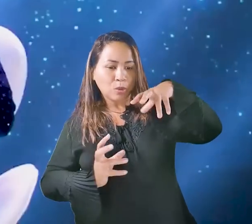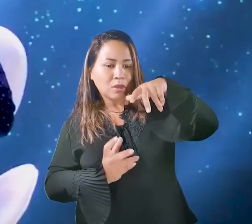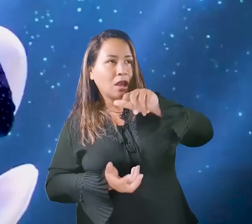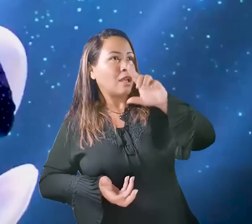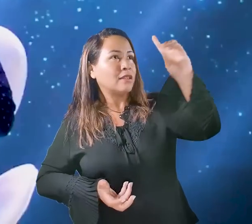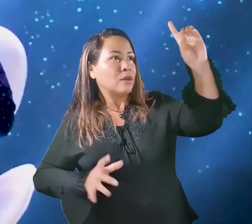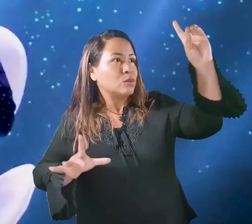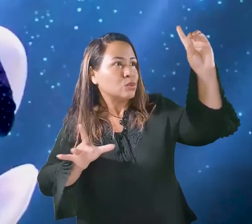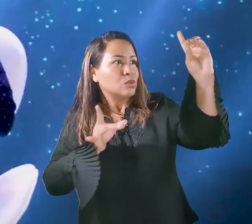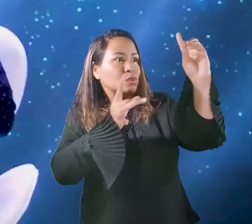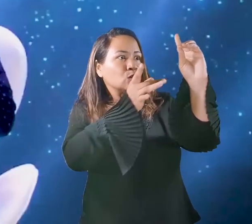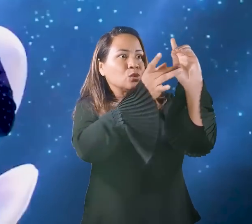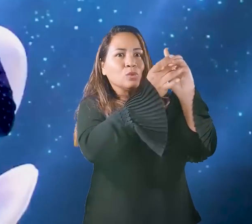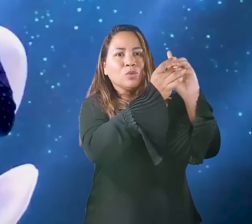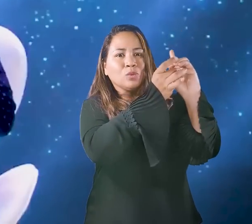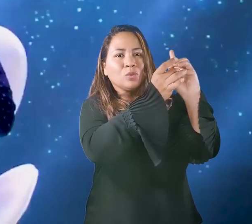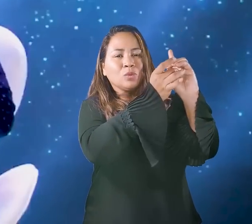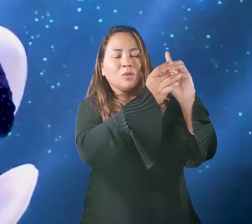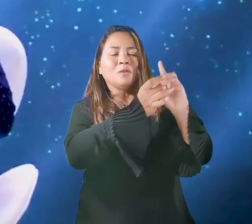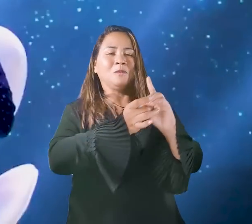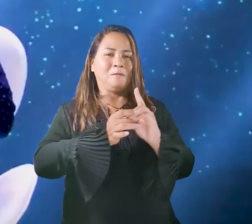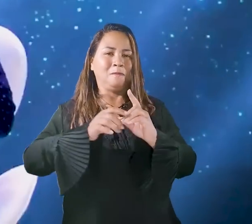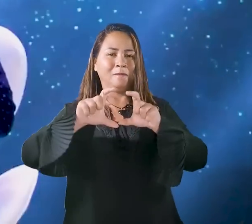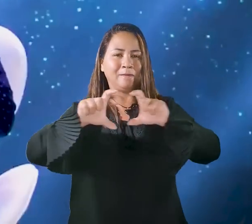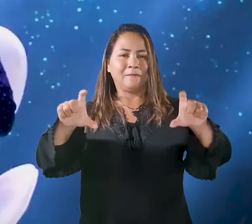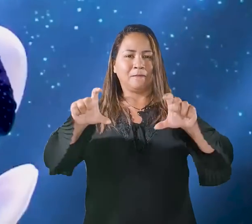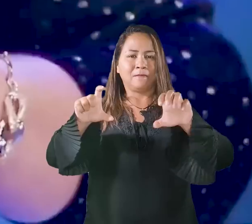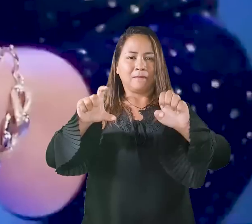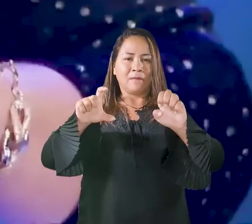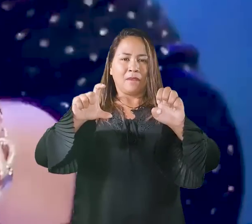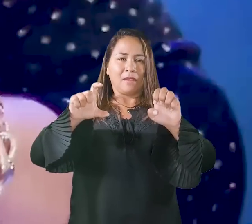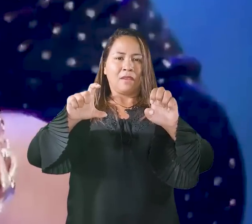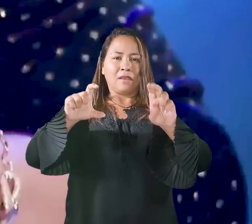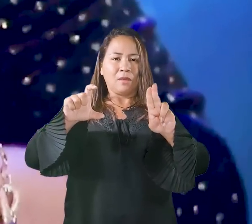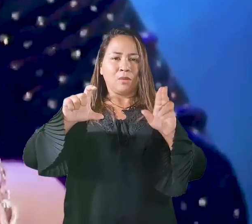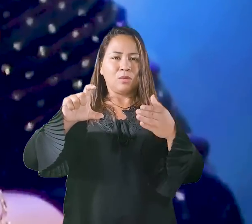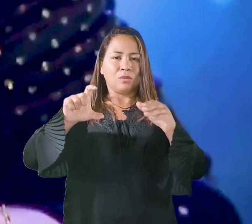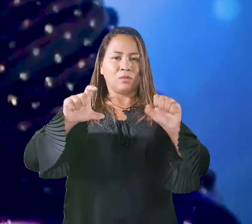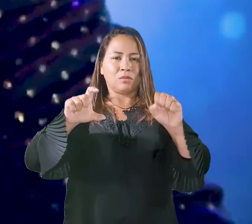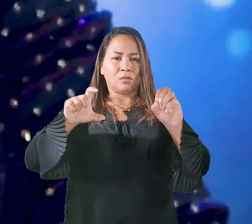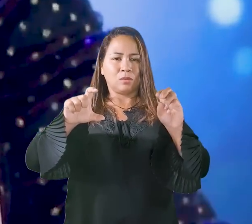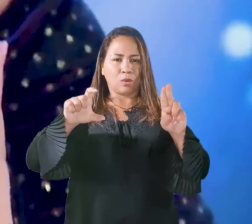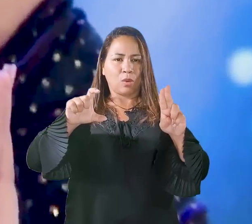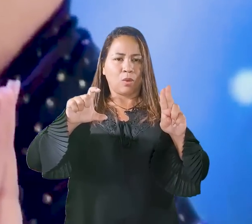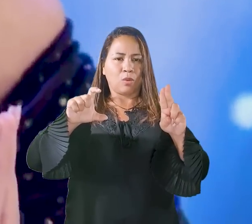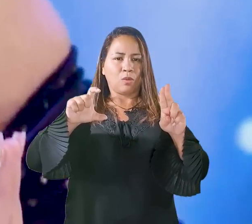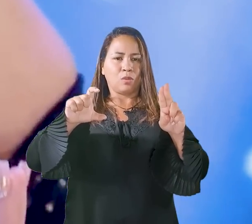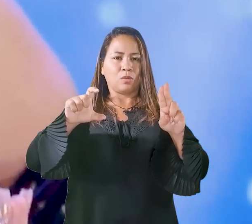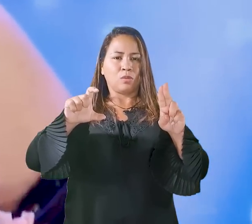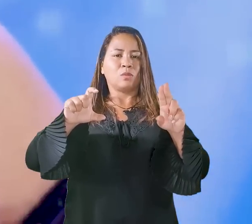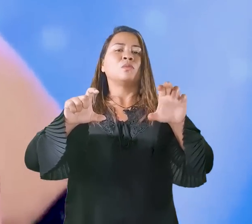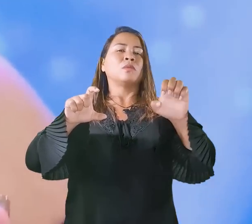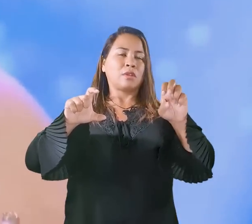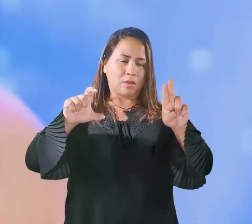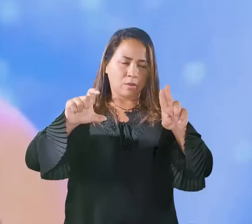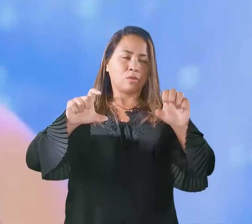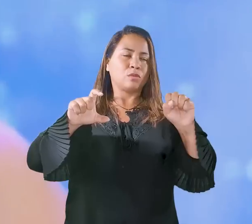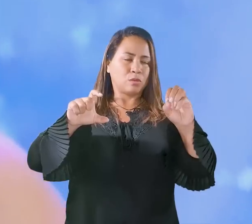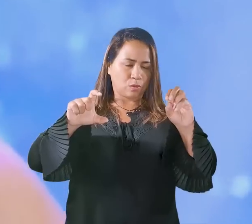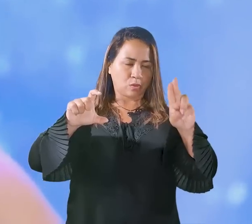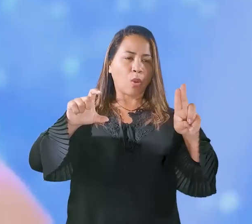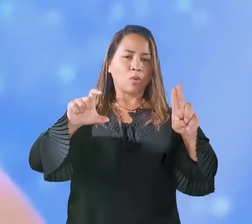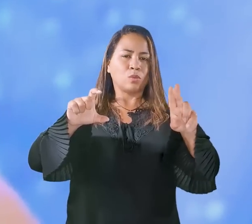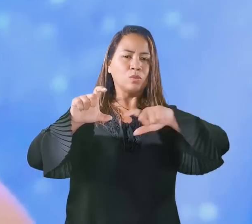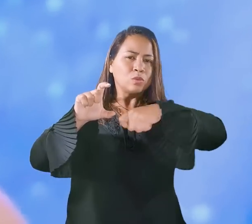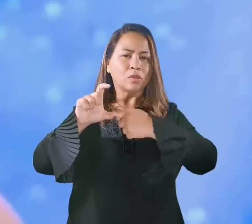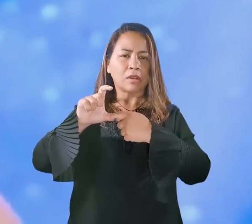Eu sou o eu sou. Eu sou o eu sou. Quando você